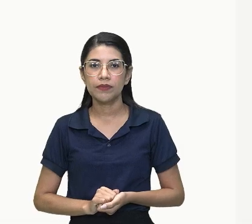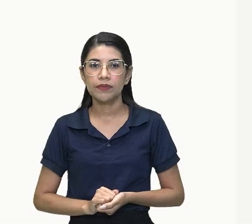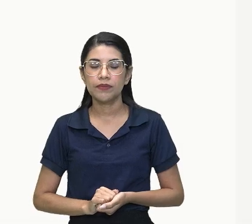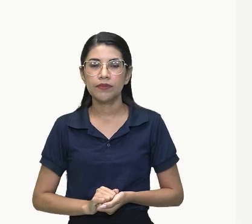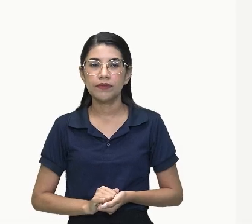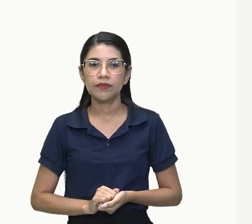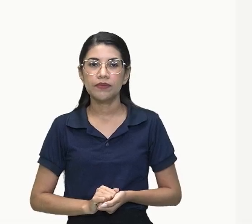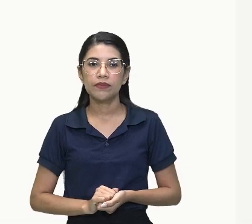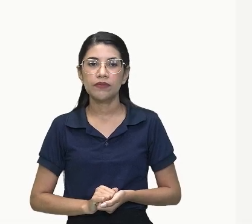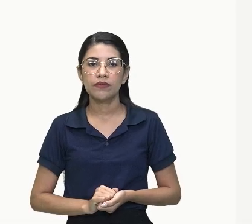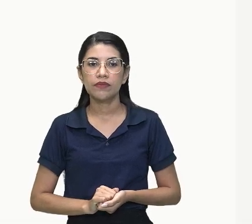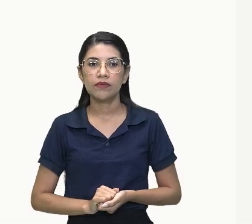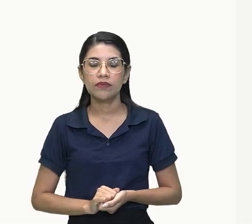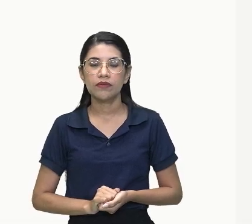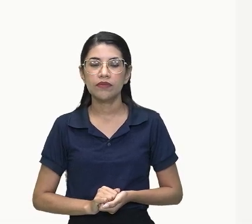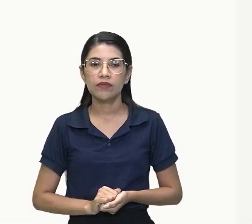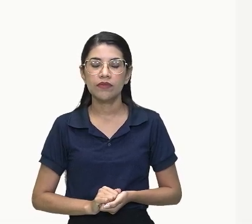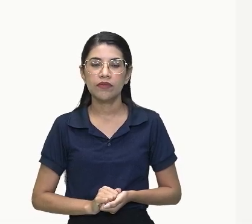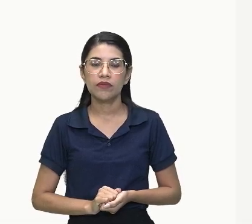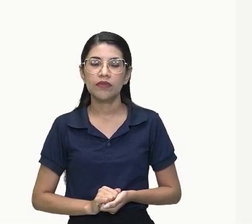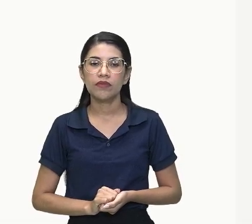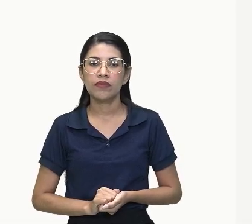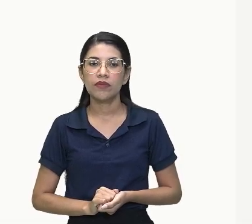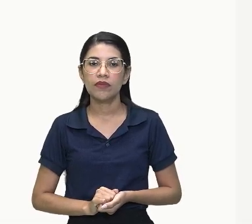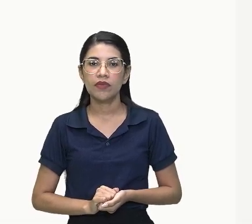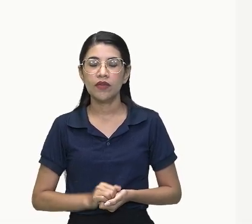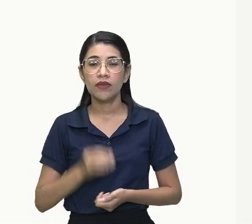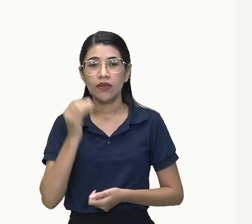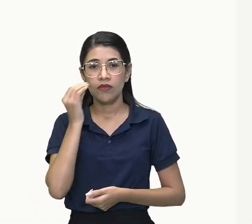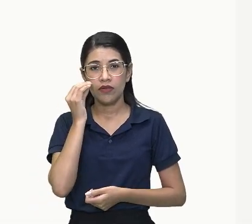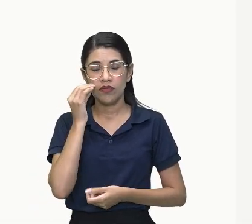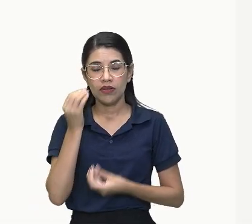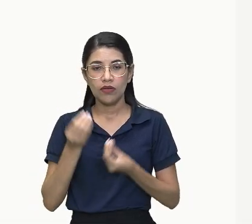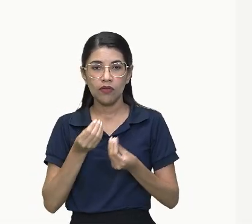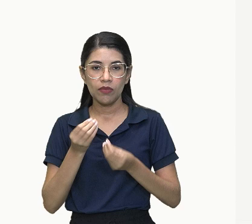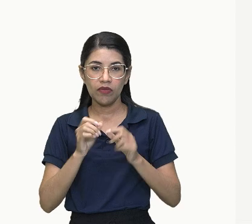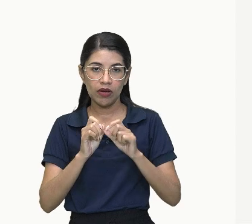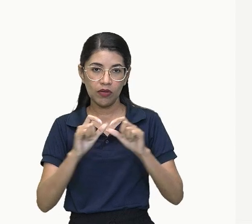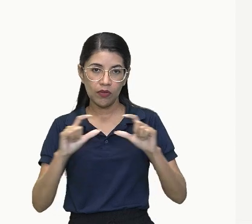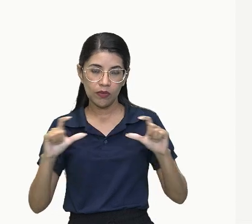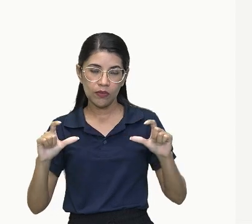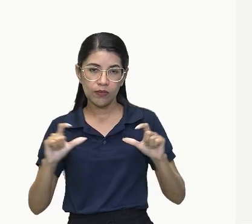Tá certo? Então, olha só como é que vai ficar. Nós vamos fazer o seguinte.